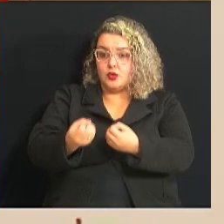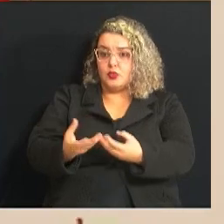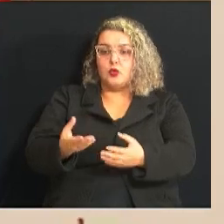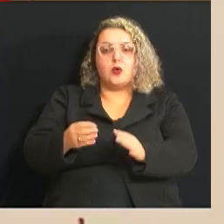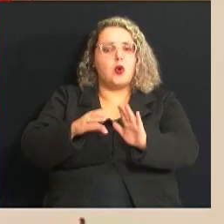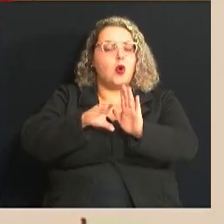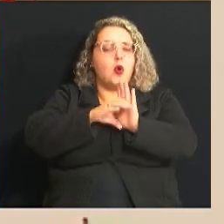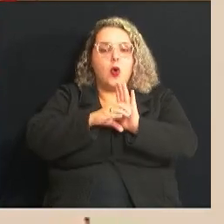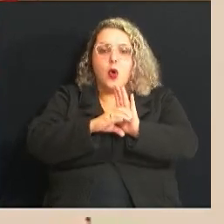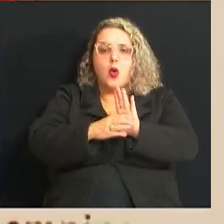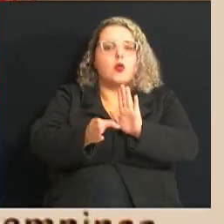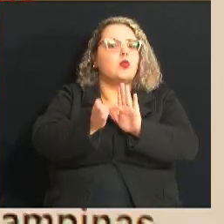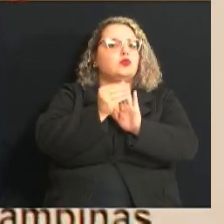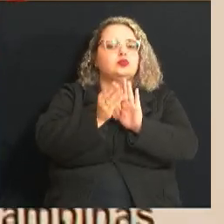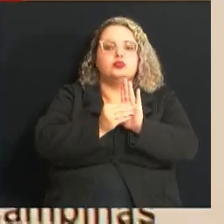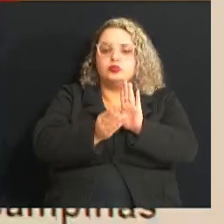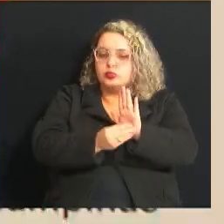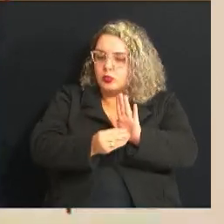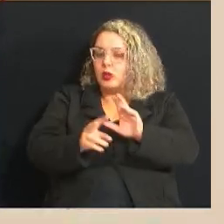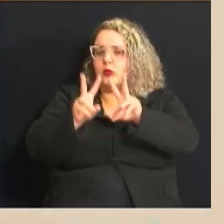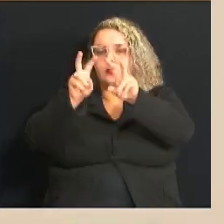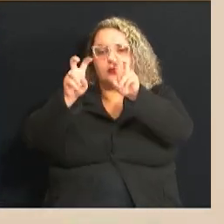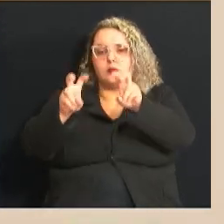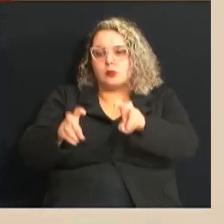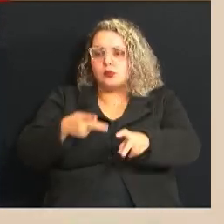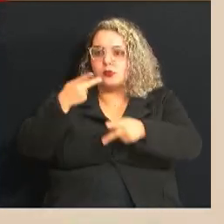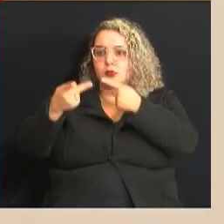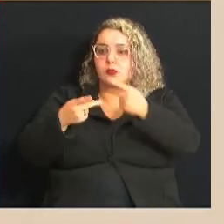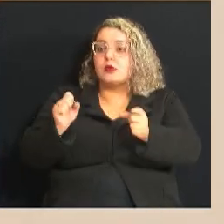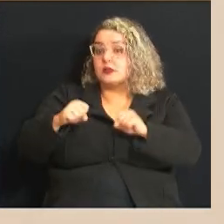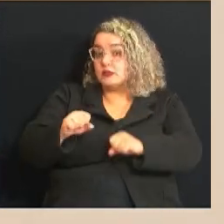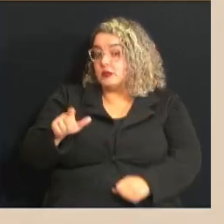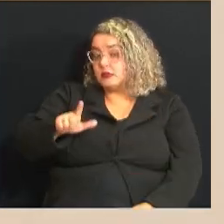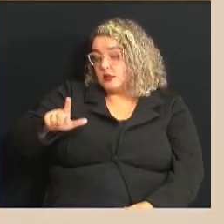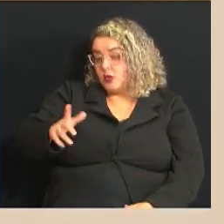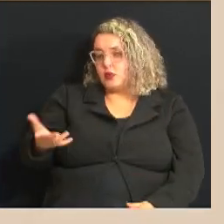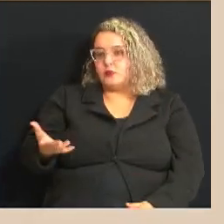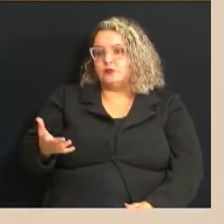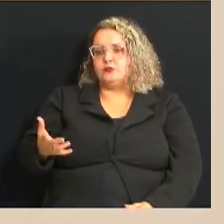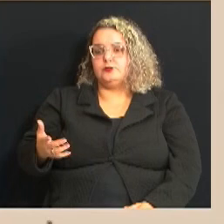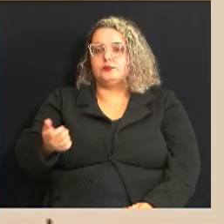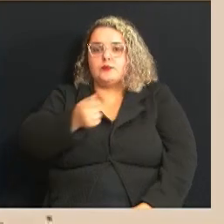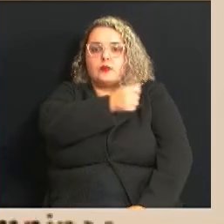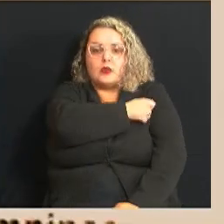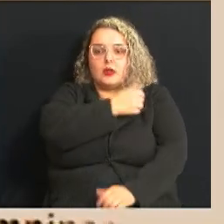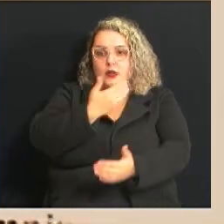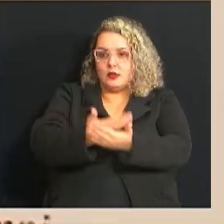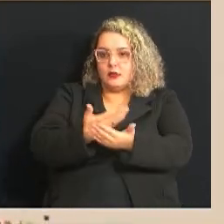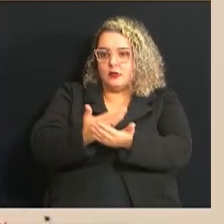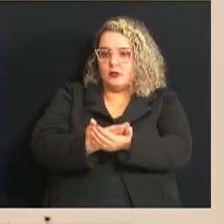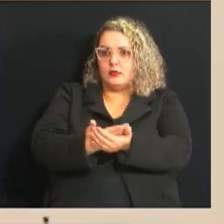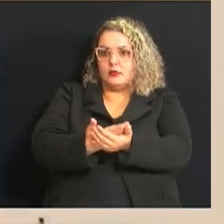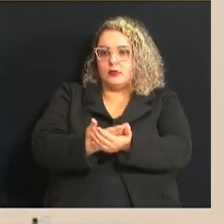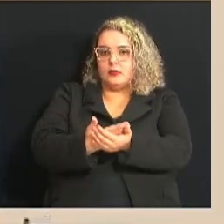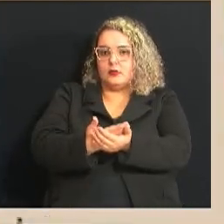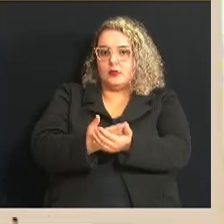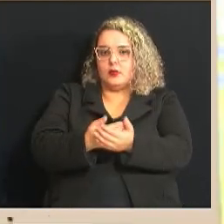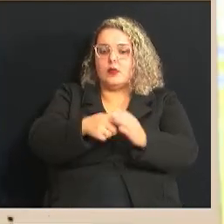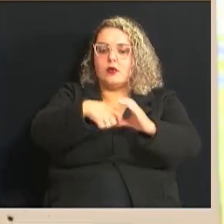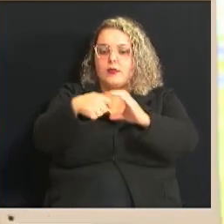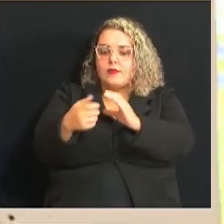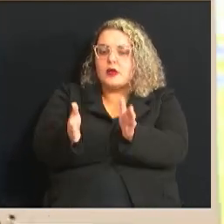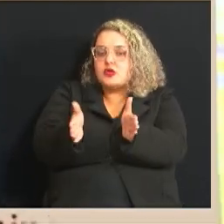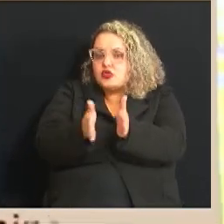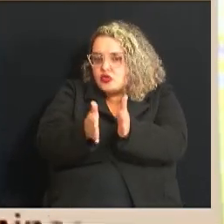conteúdos, temas que serão, né, abordados. Sim, claro. As aulas nessas vão ser curtas videoaulas, onde